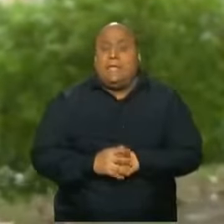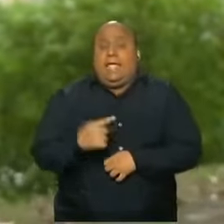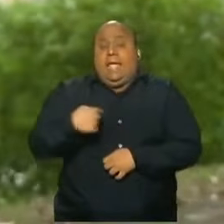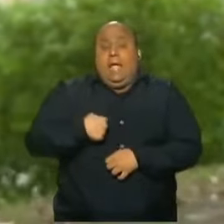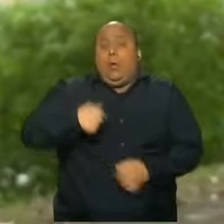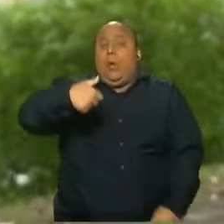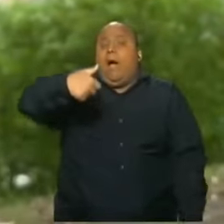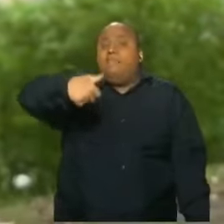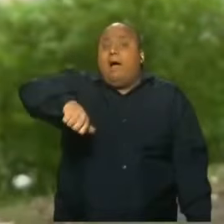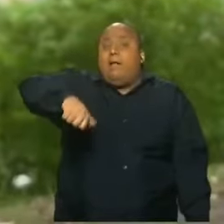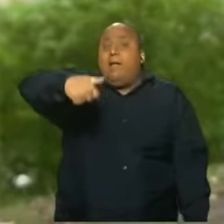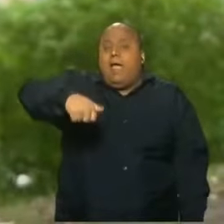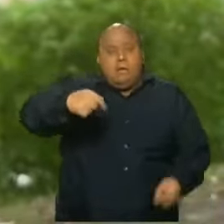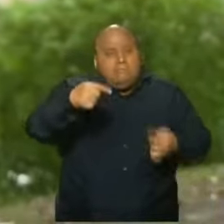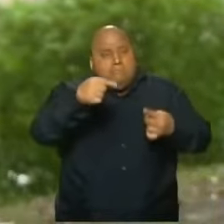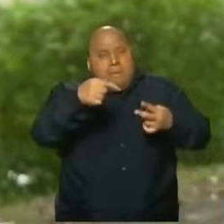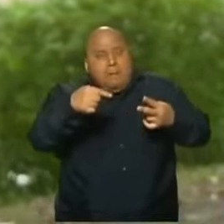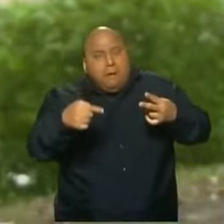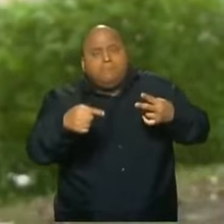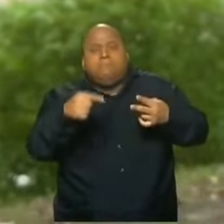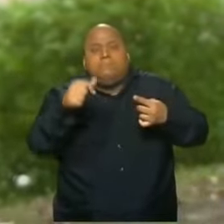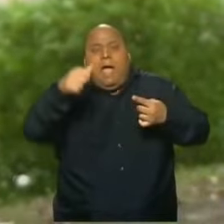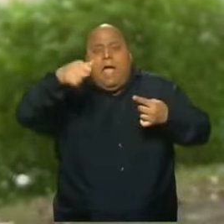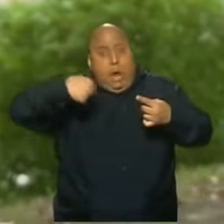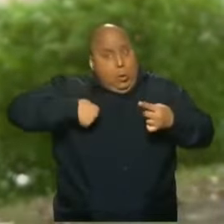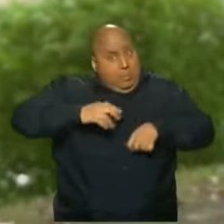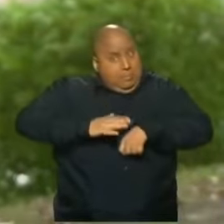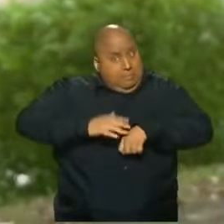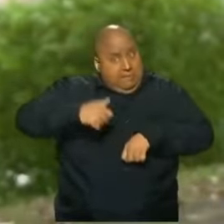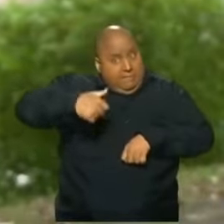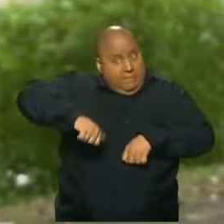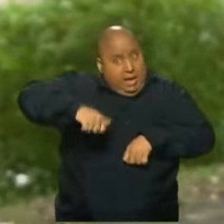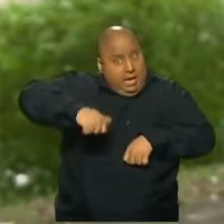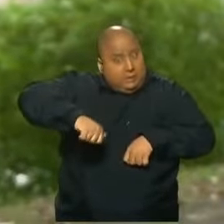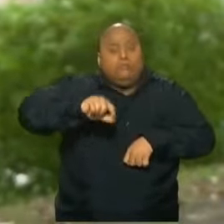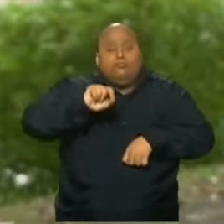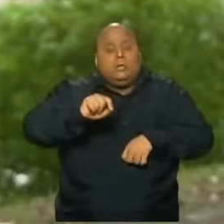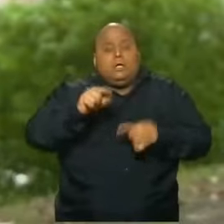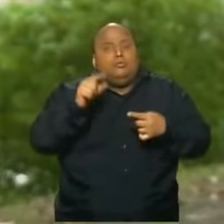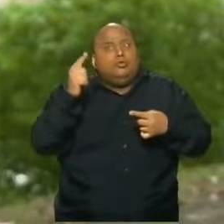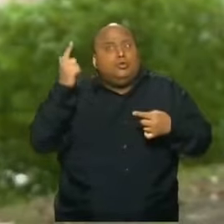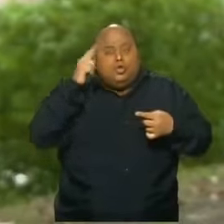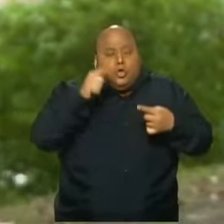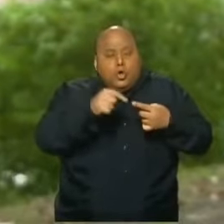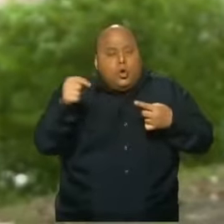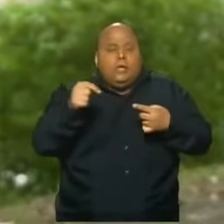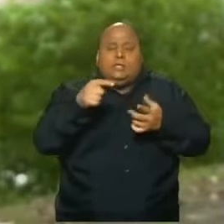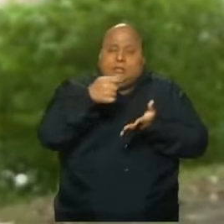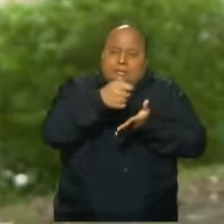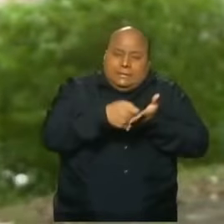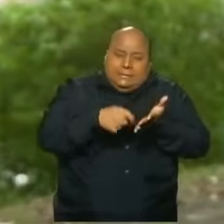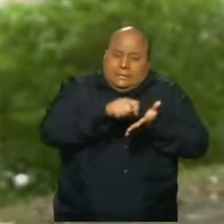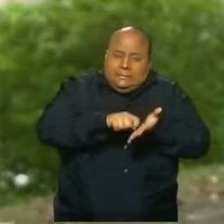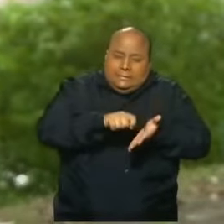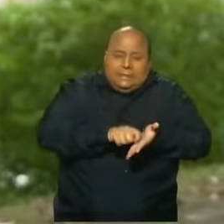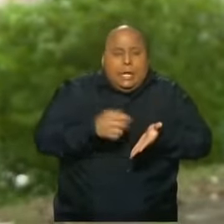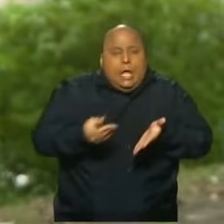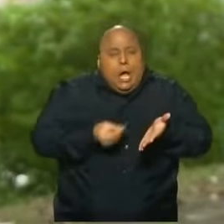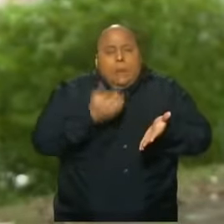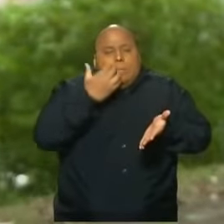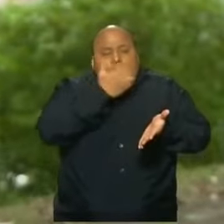que eu usei para escolher a canção vencedora foi a letra bem